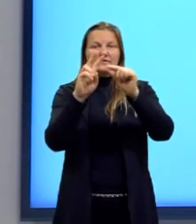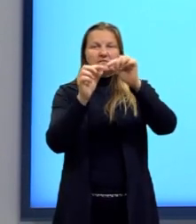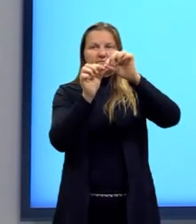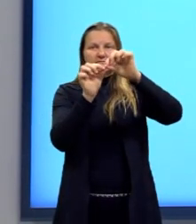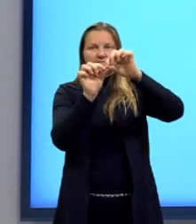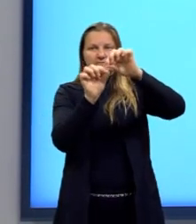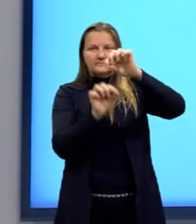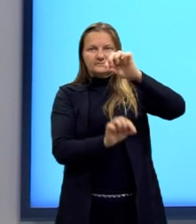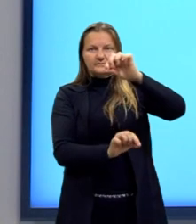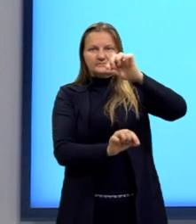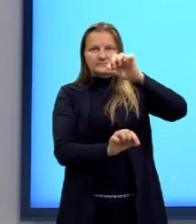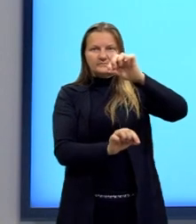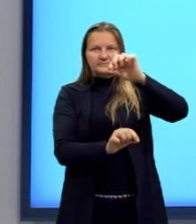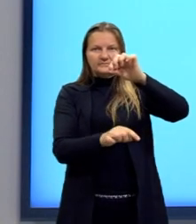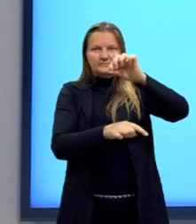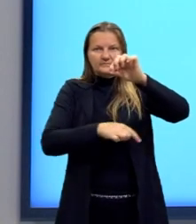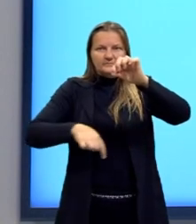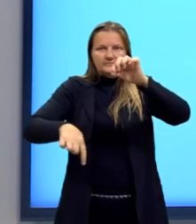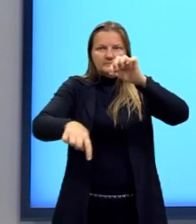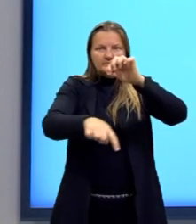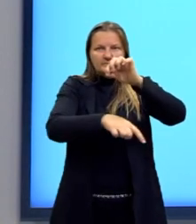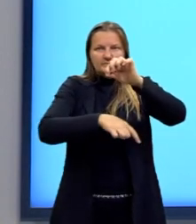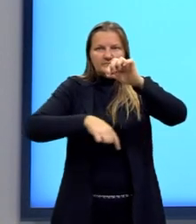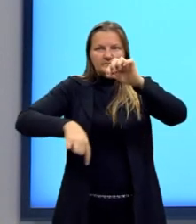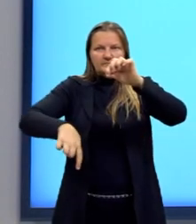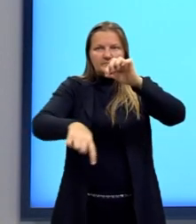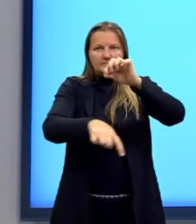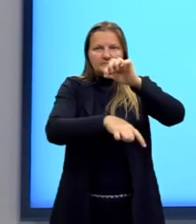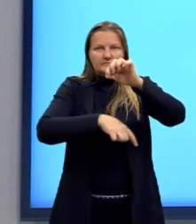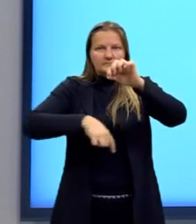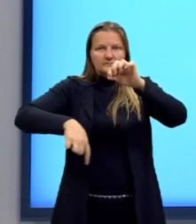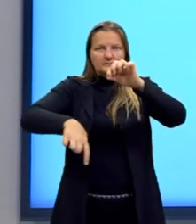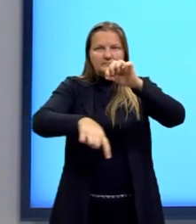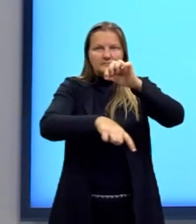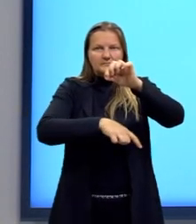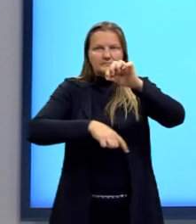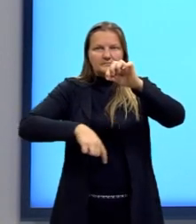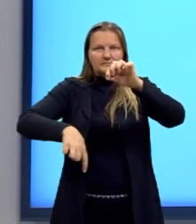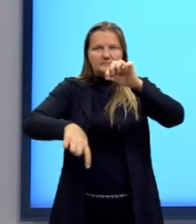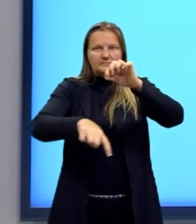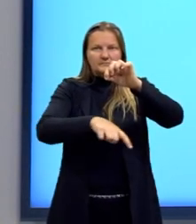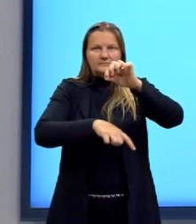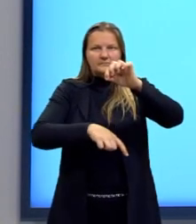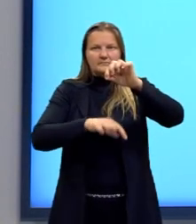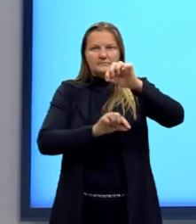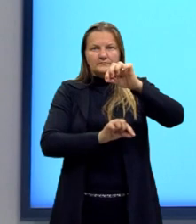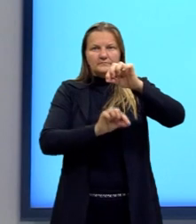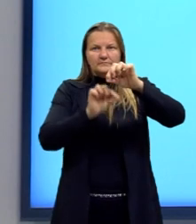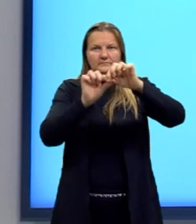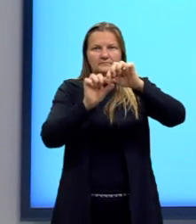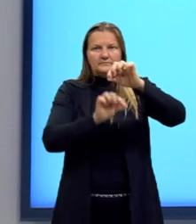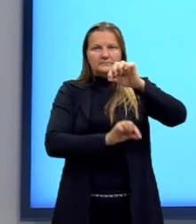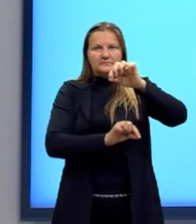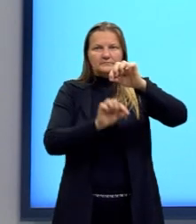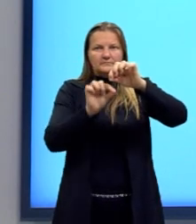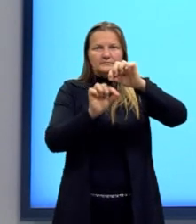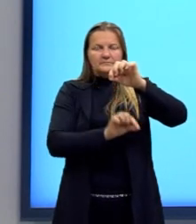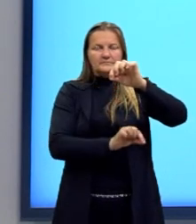o vértice c tem um ponto na extremidade da nossa base ele da circunferência nós temos o segmento que representa